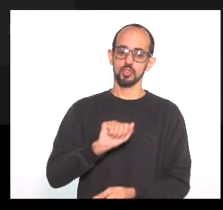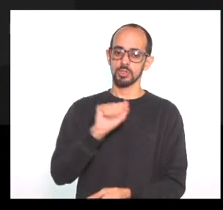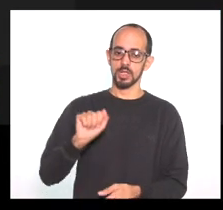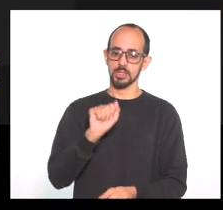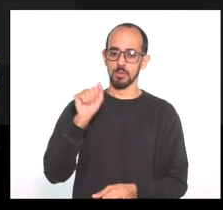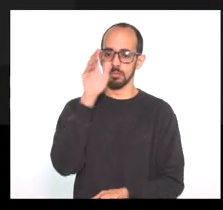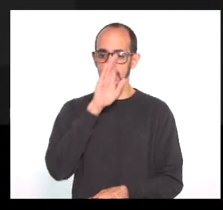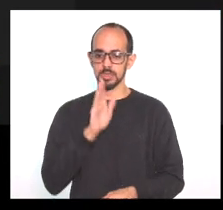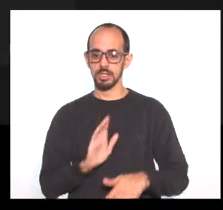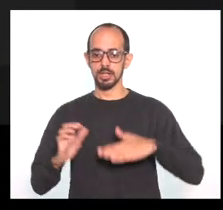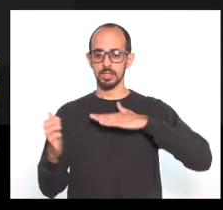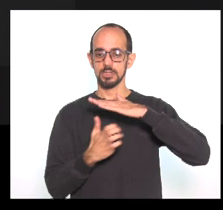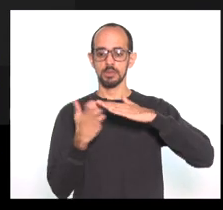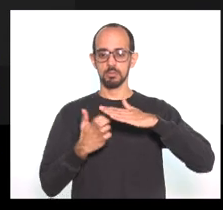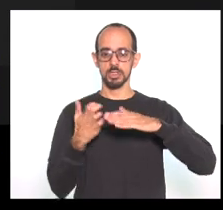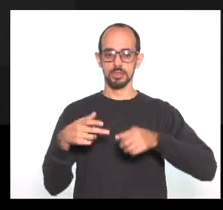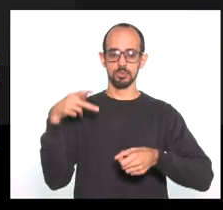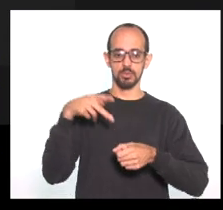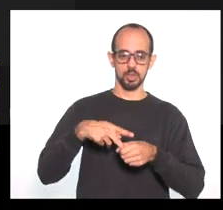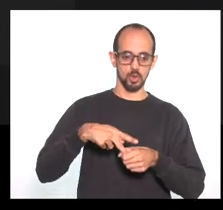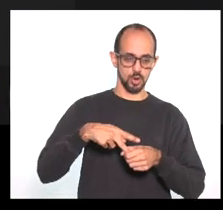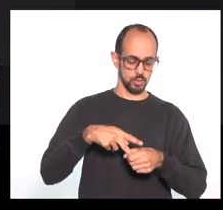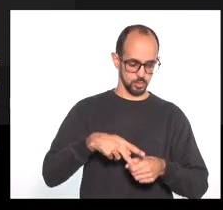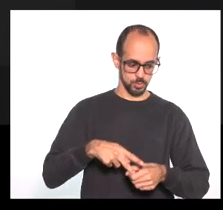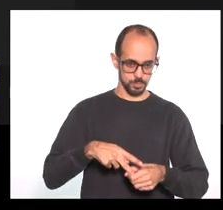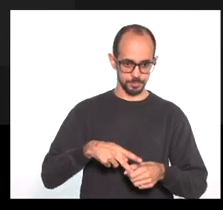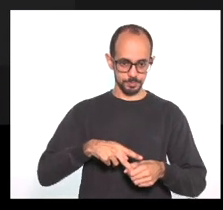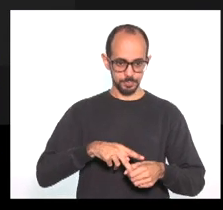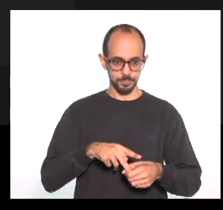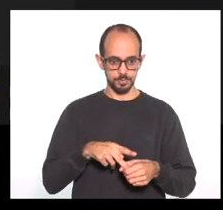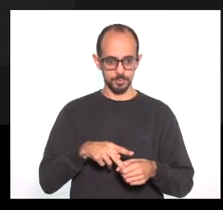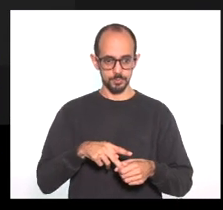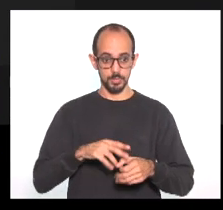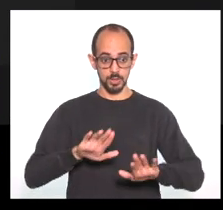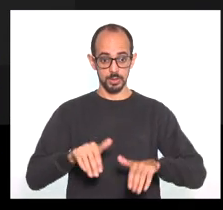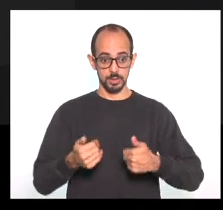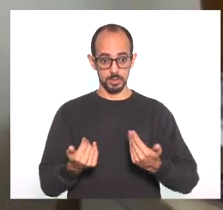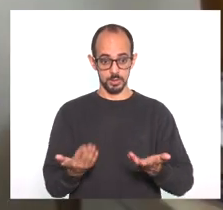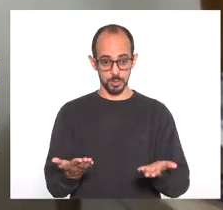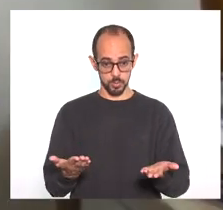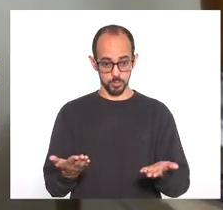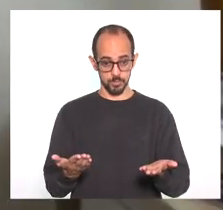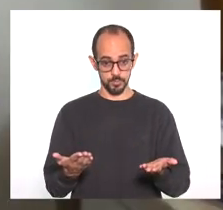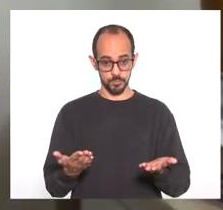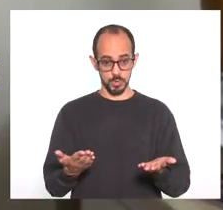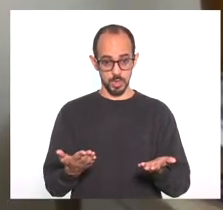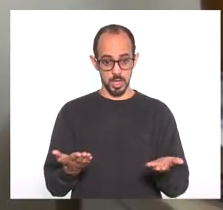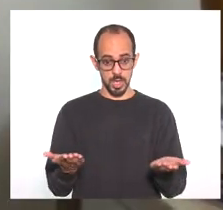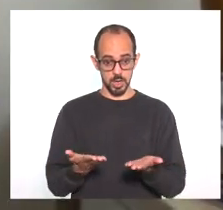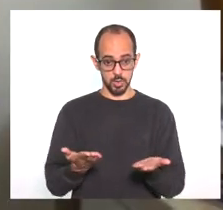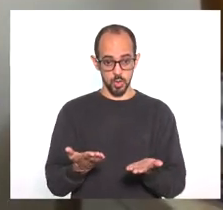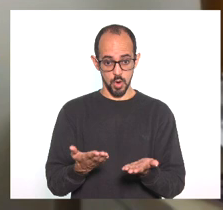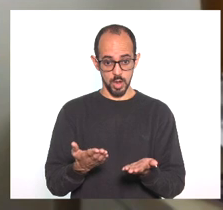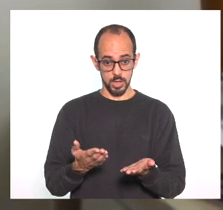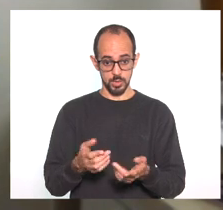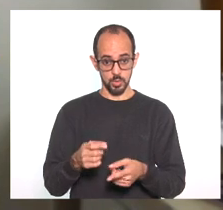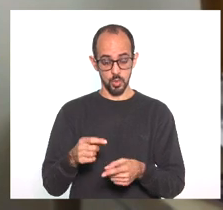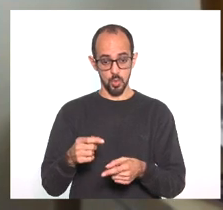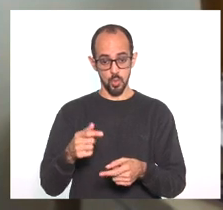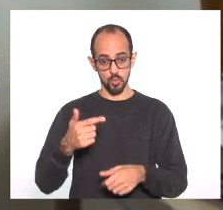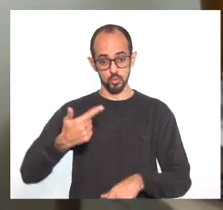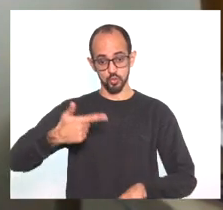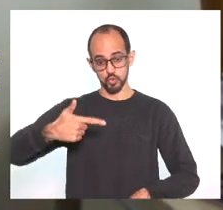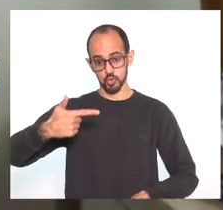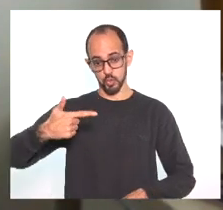Empresas Petrolíferas. Assim posto, vamos passar para o segundo